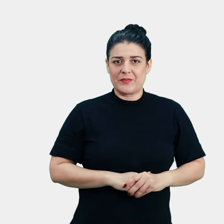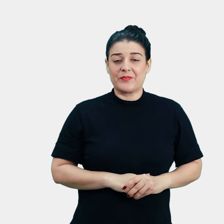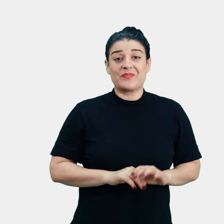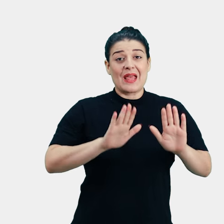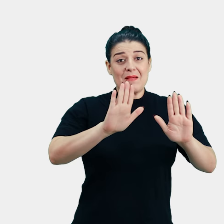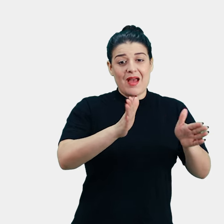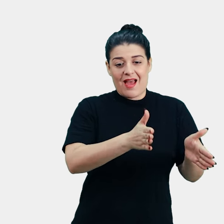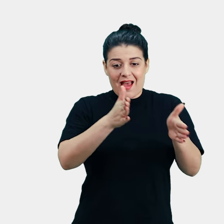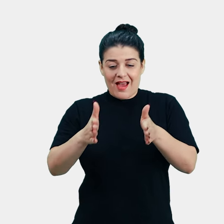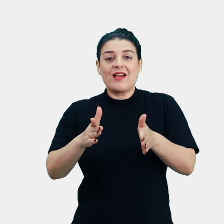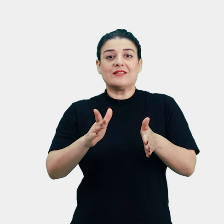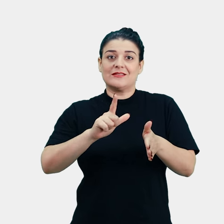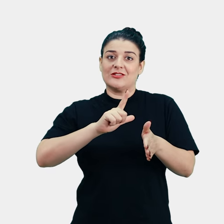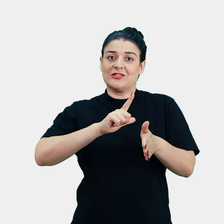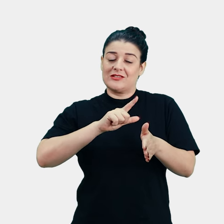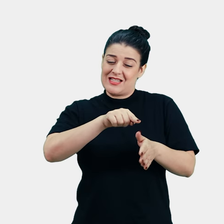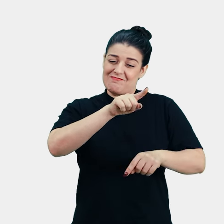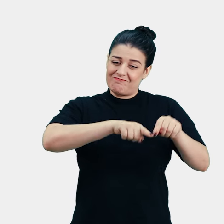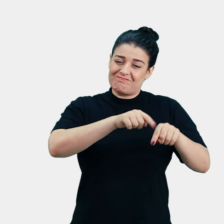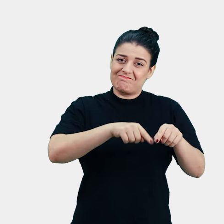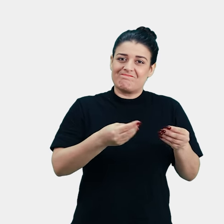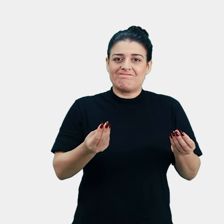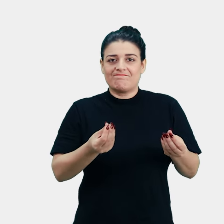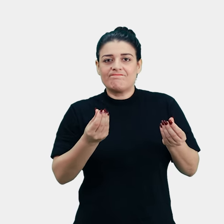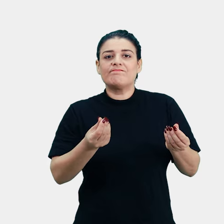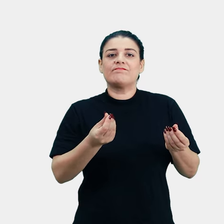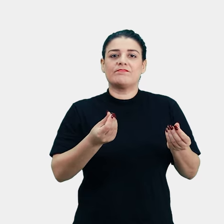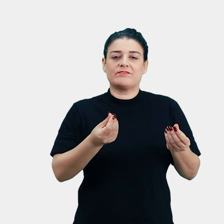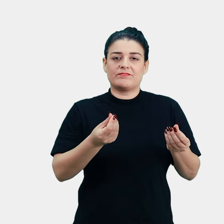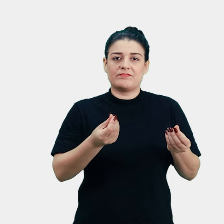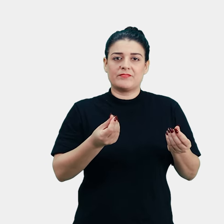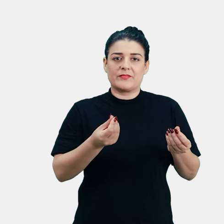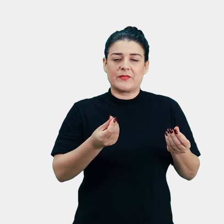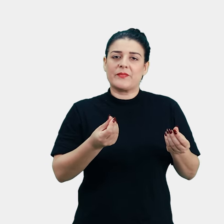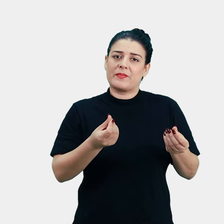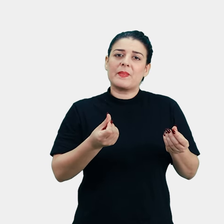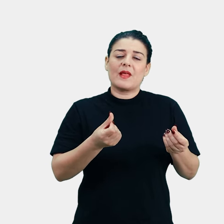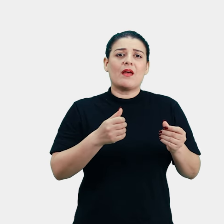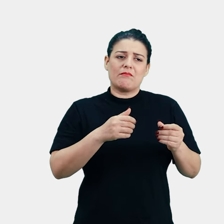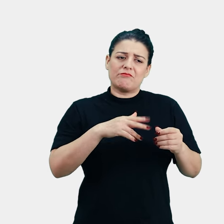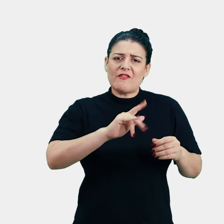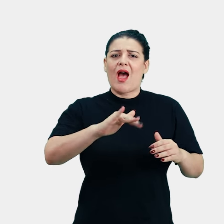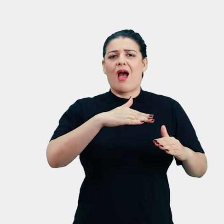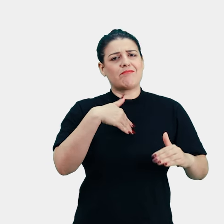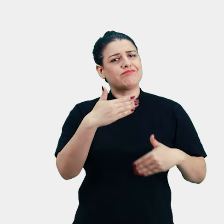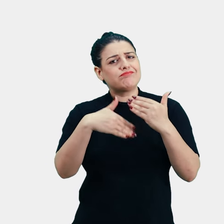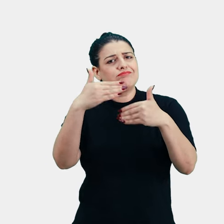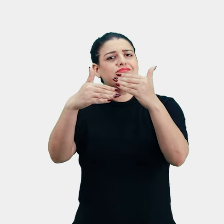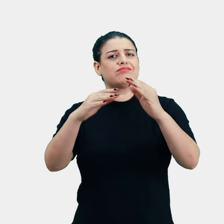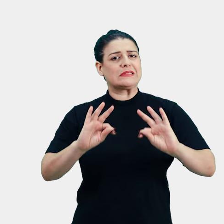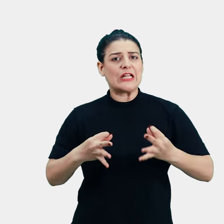Mas a gente sabe que esses equipamentos, eles estão sempre em desenvolvimento, em